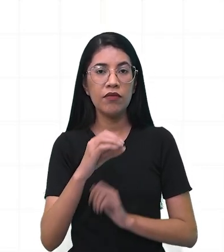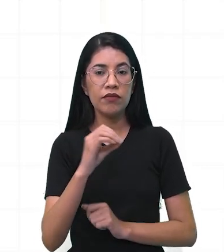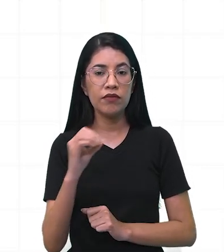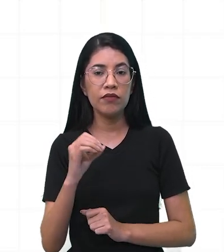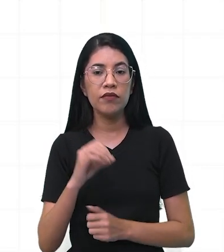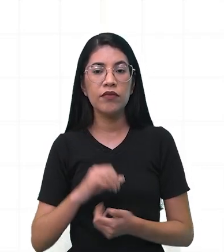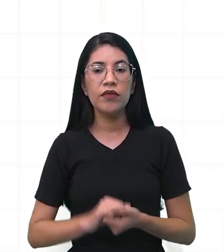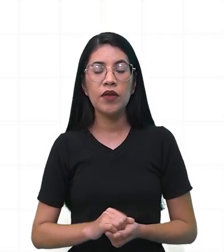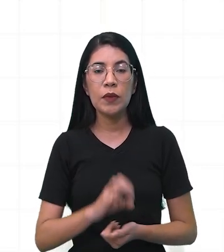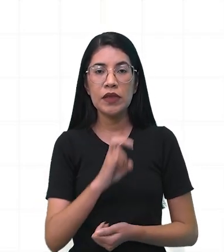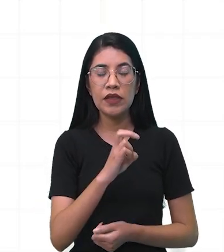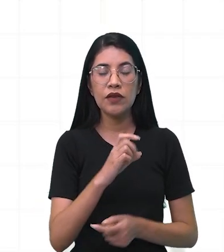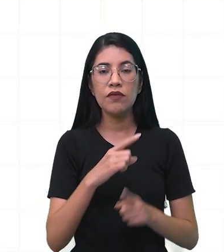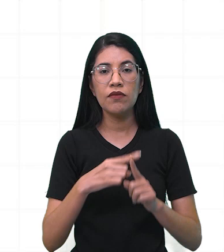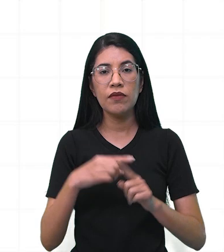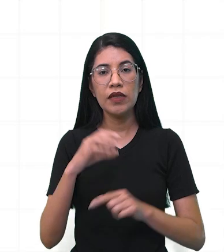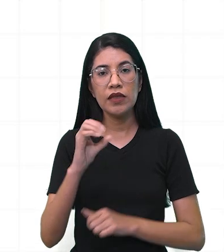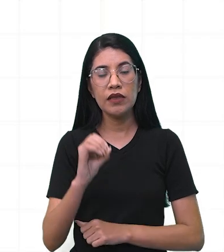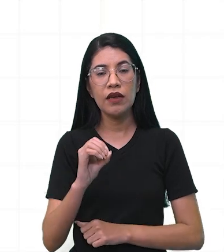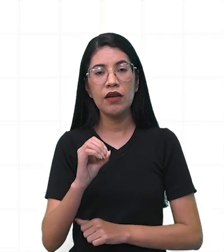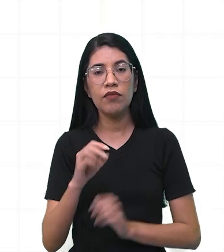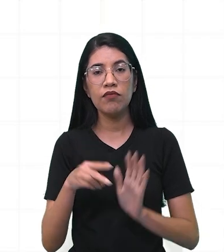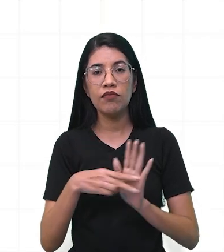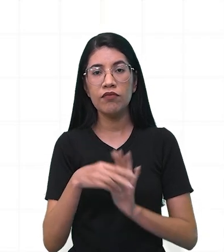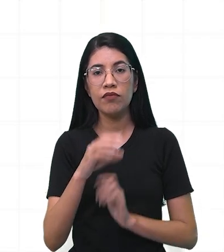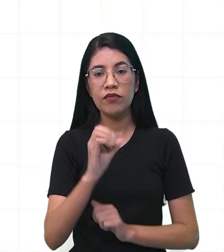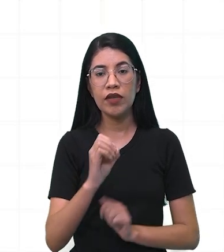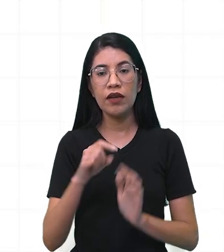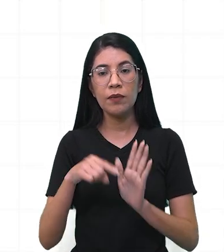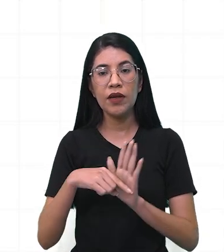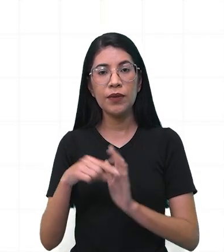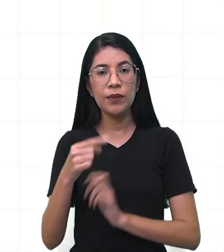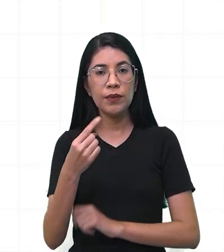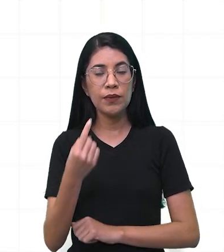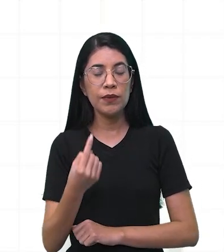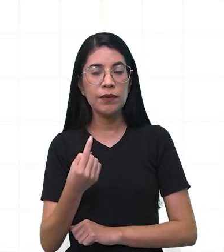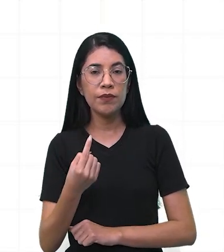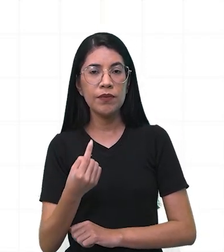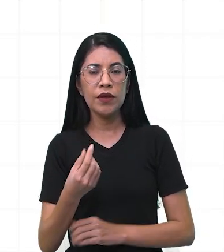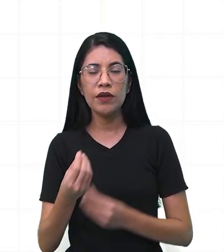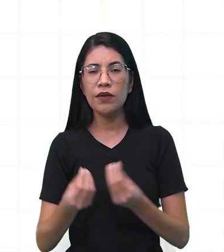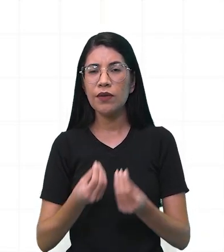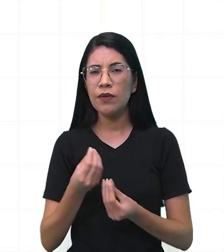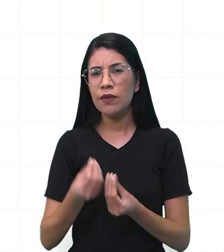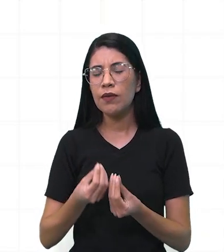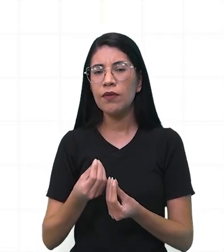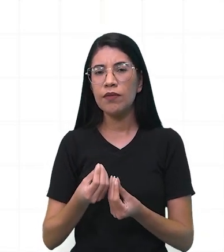5 vezes 0 é 0. O que sobrou aqui? Sobrou menos 1. Professora, fica